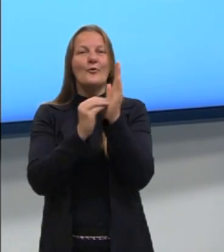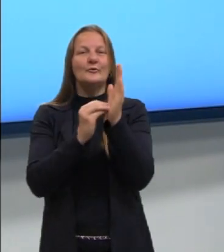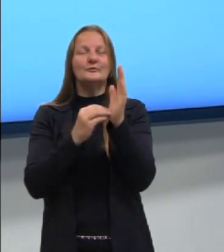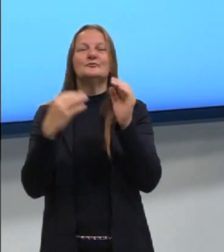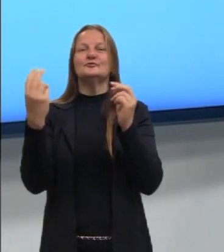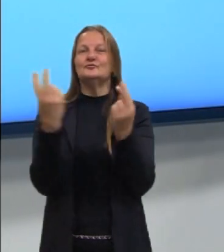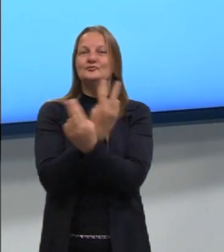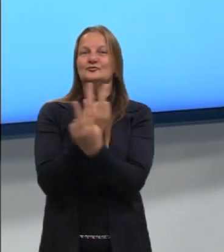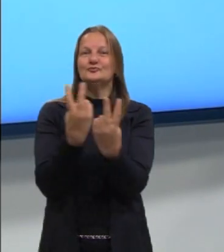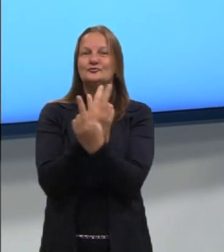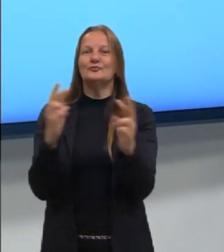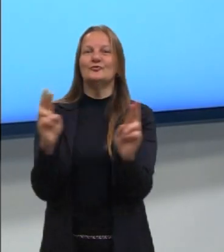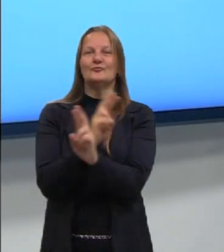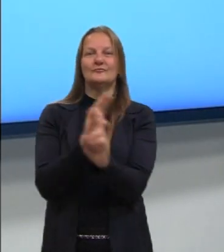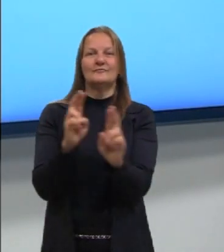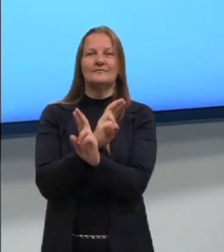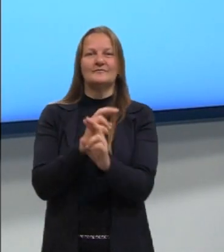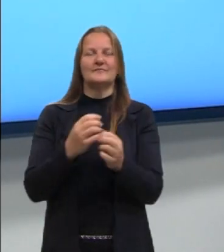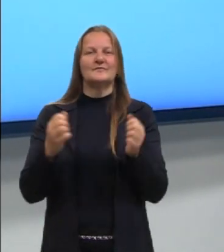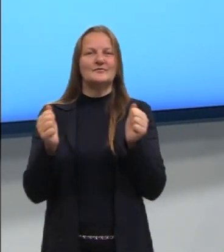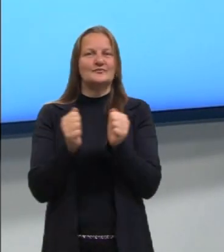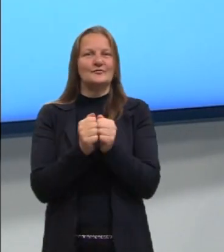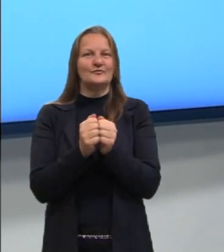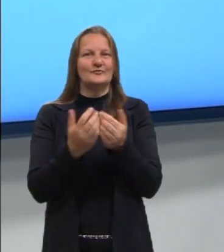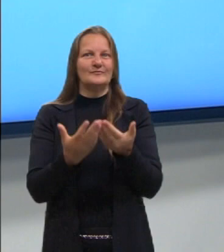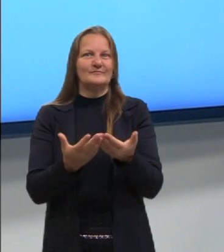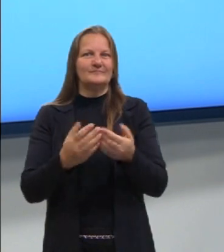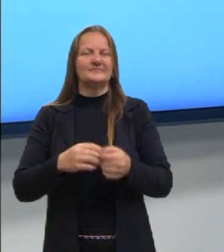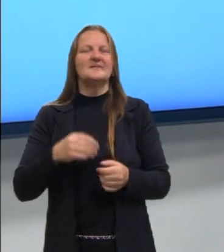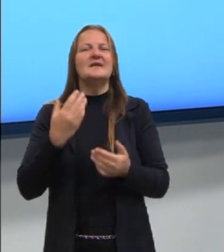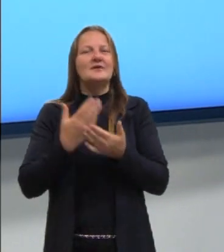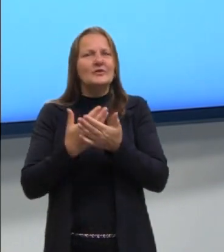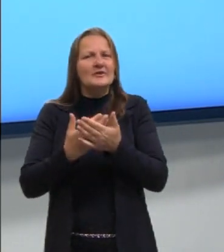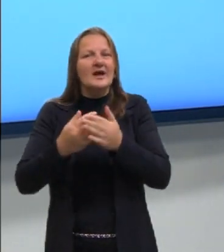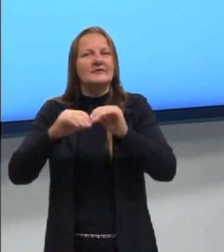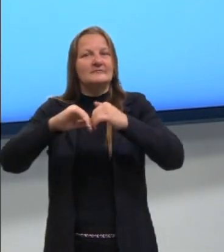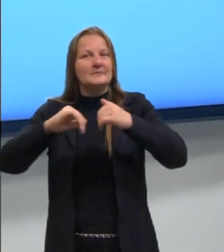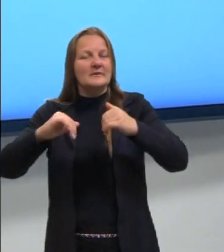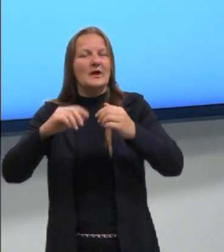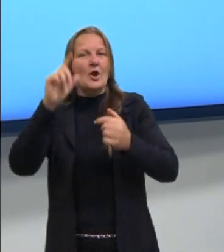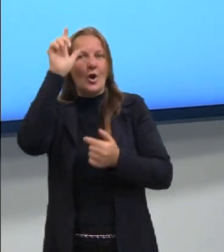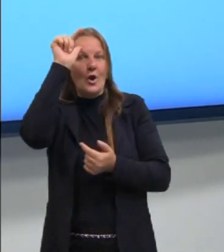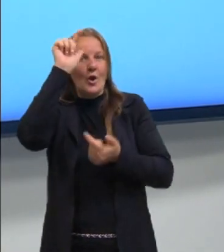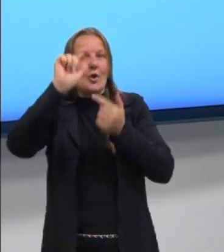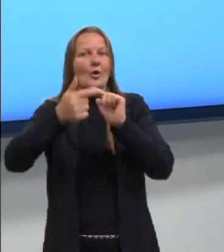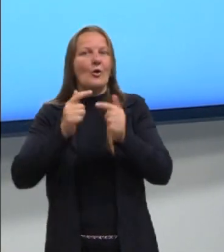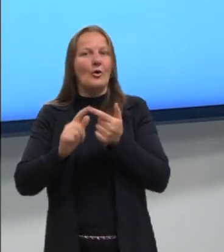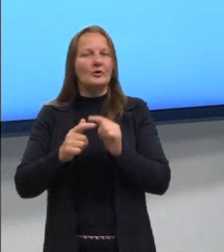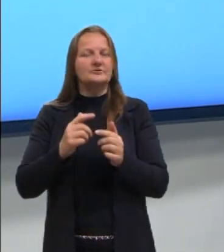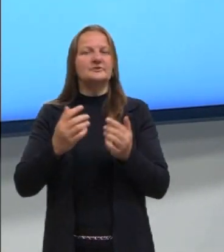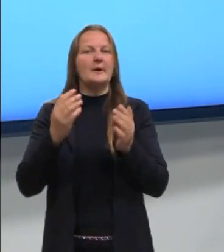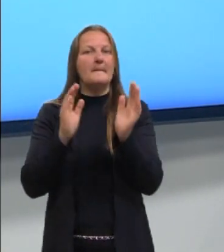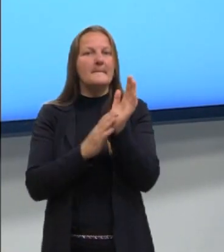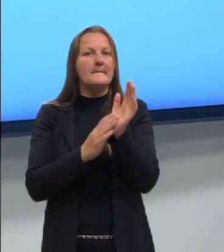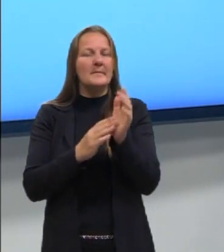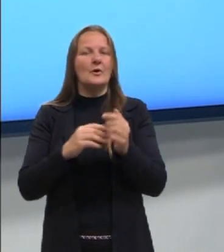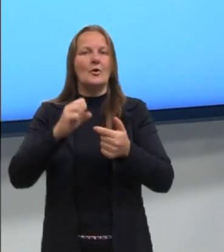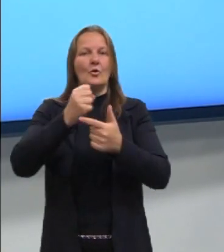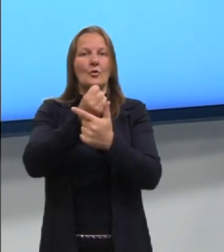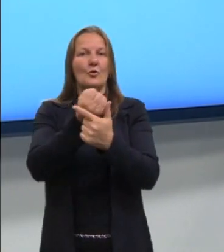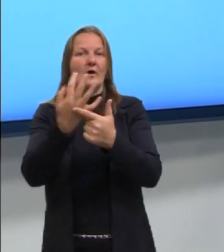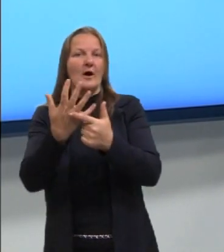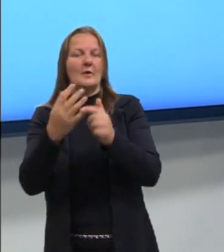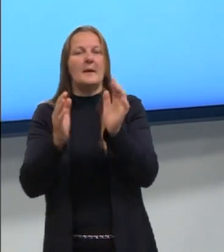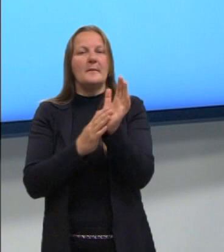né? A geometria e a álgebra. Nós vimos essa parte de lógica proposicional, né, ou álgebra